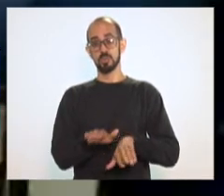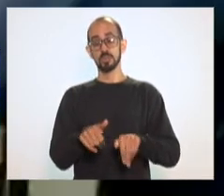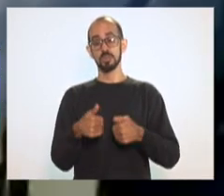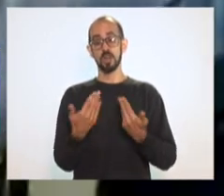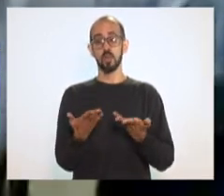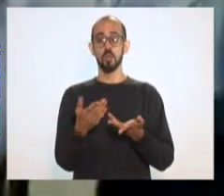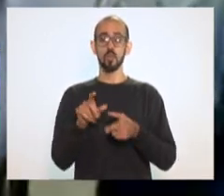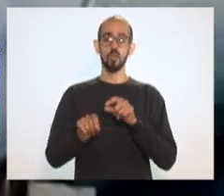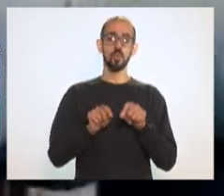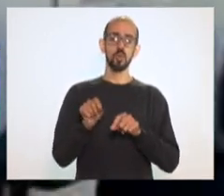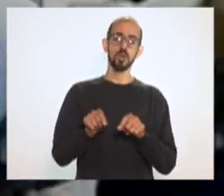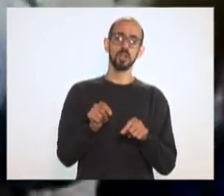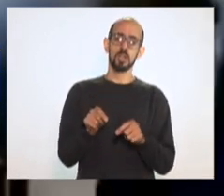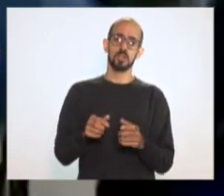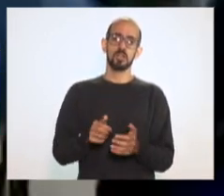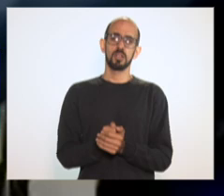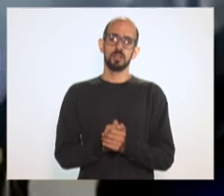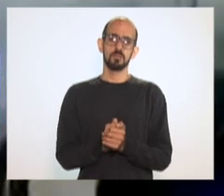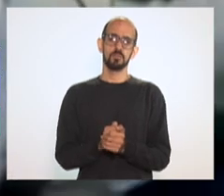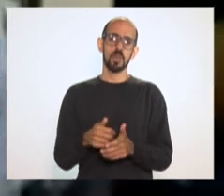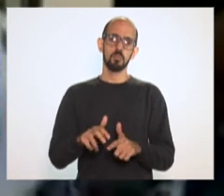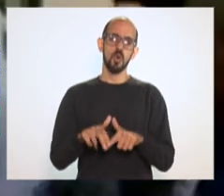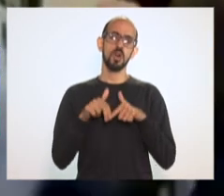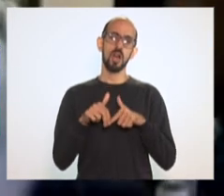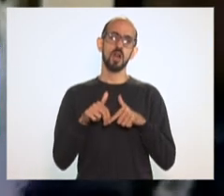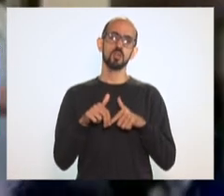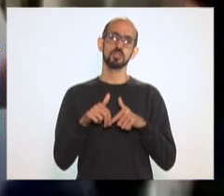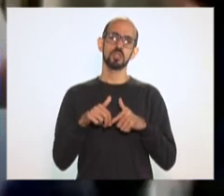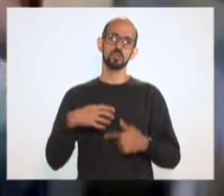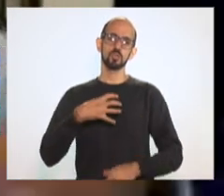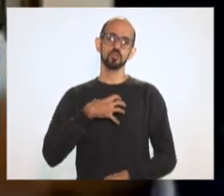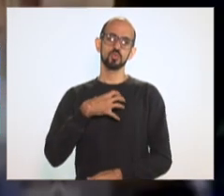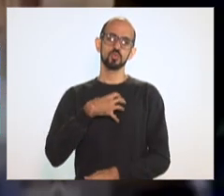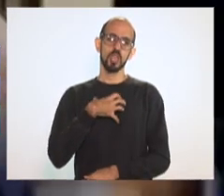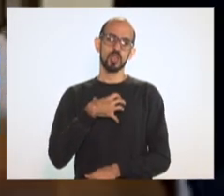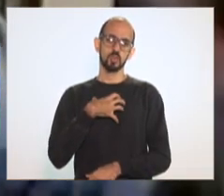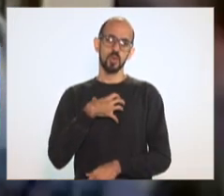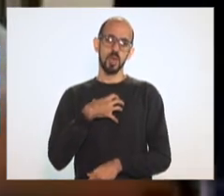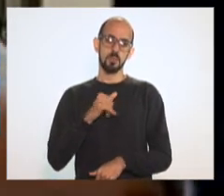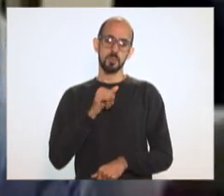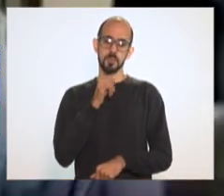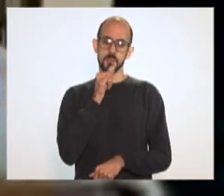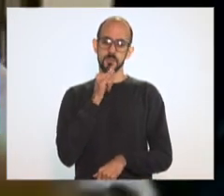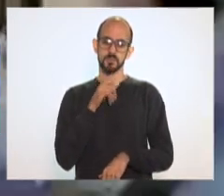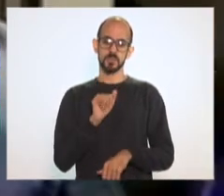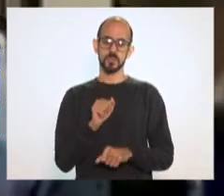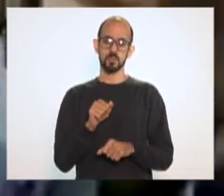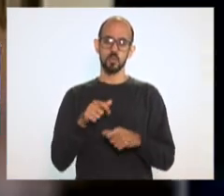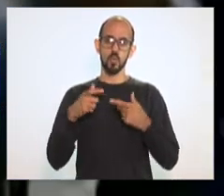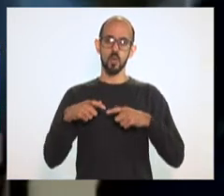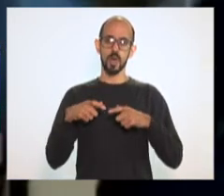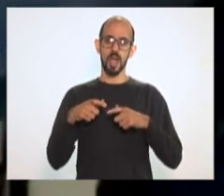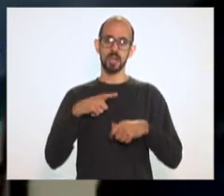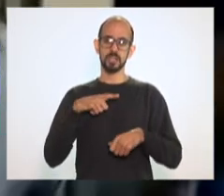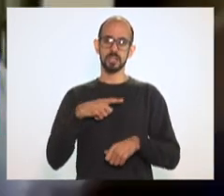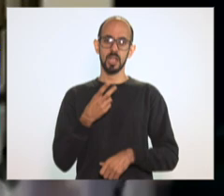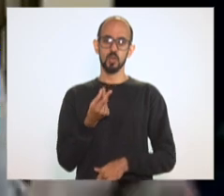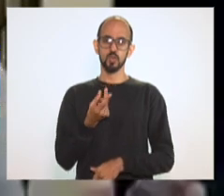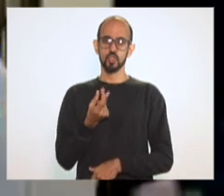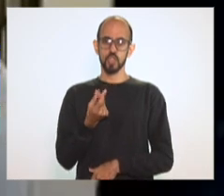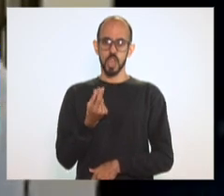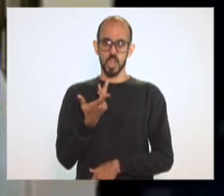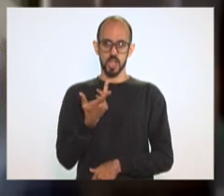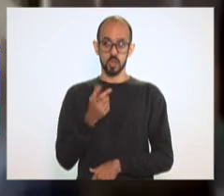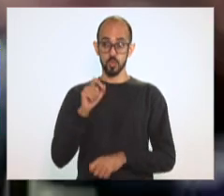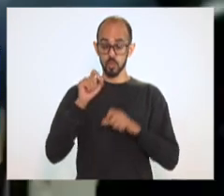por uma forma como eu sempre falo o capital onde tem lucro onde tem dinheiro o olho abre fica